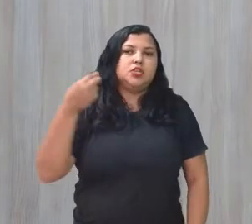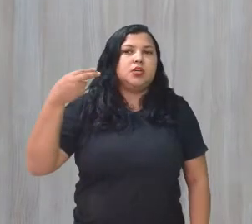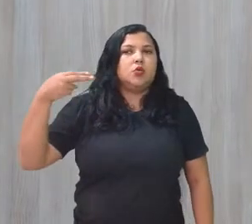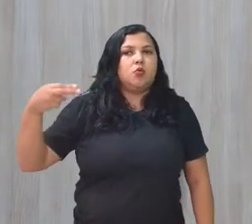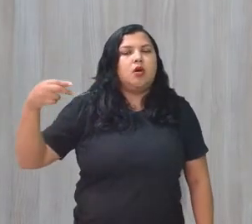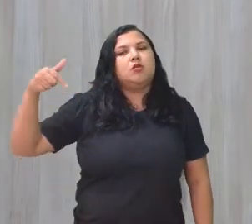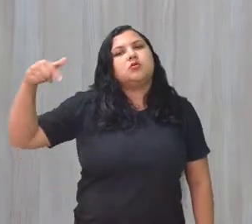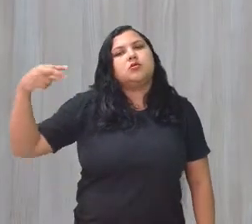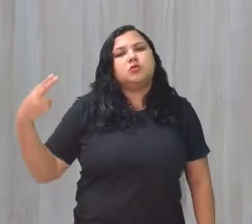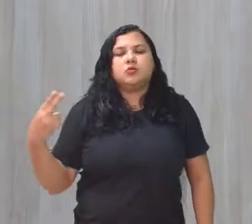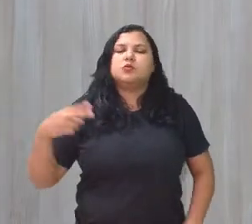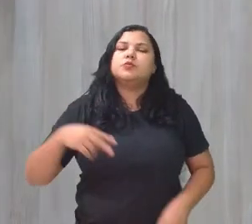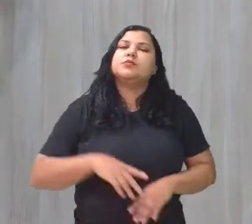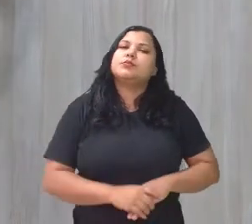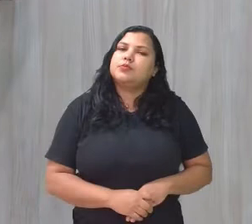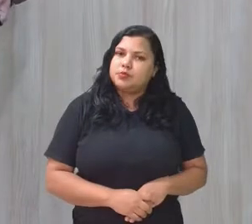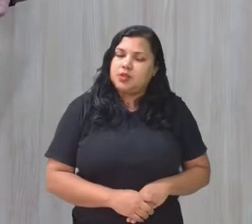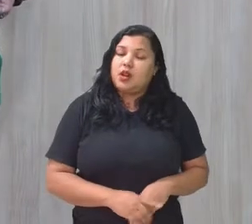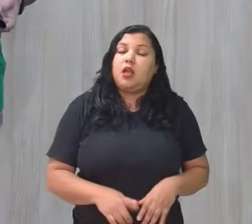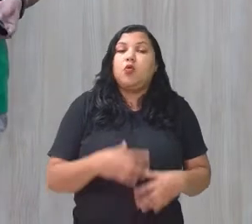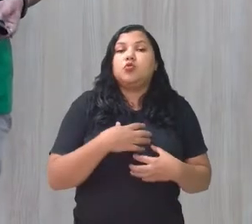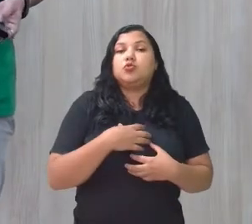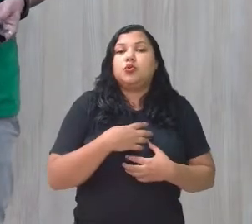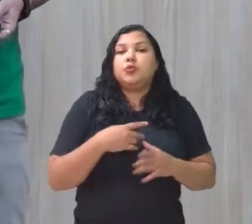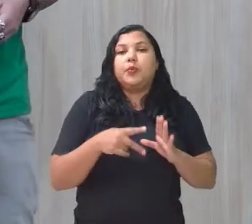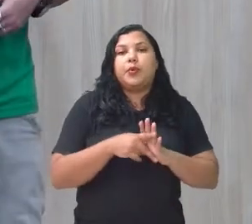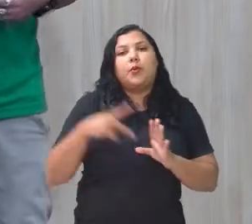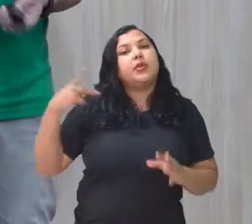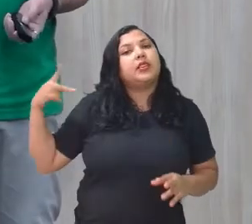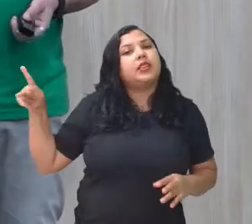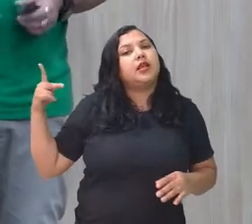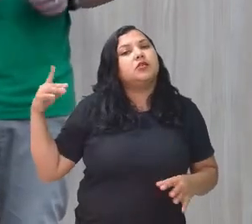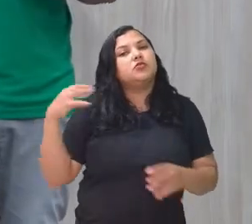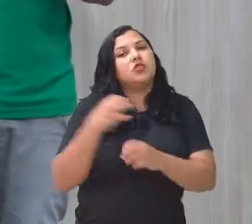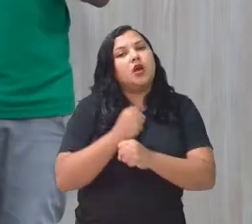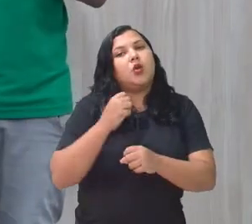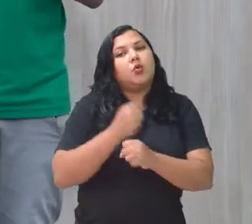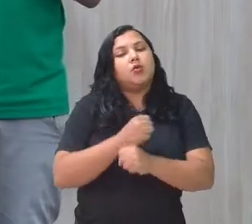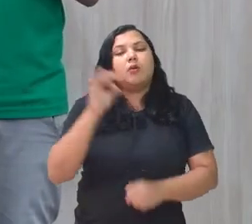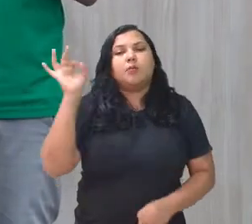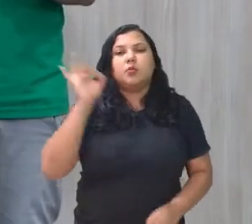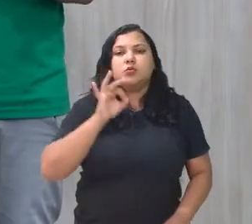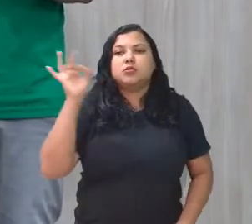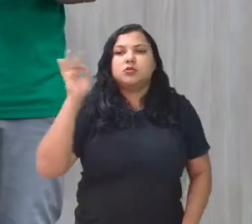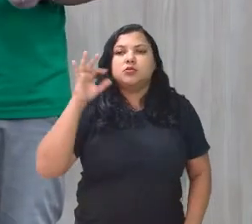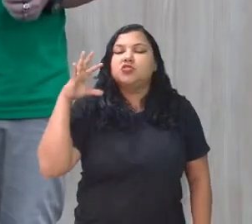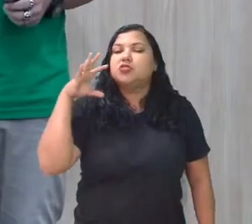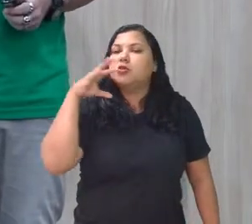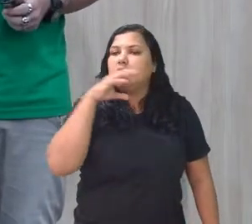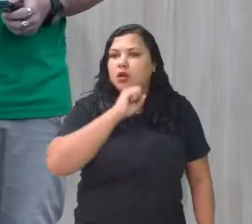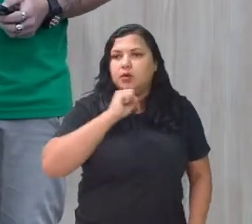6, 72. É a maneira que eles têm de fazer esse cálculo de forma bem rápida, bem direta, né?